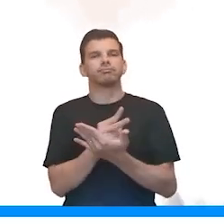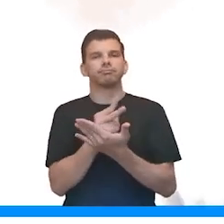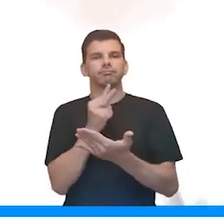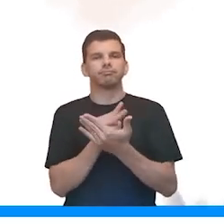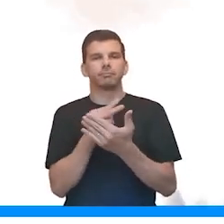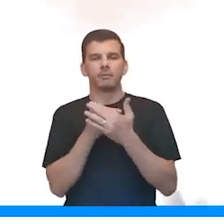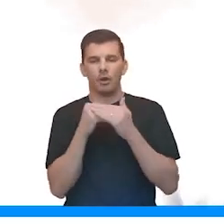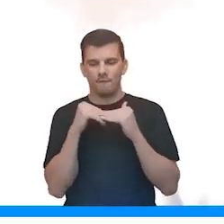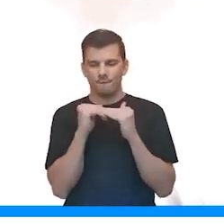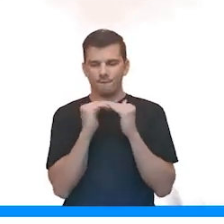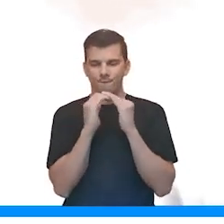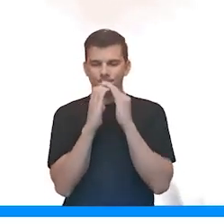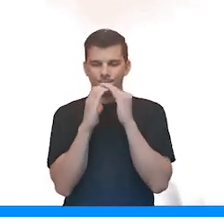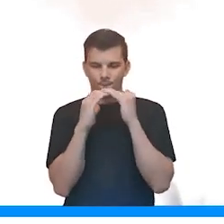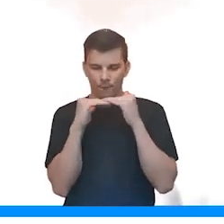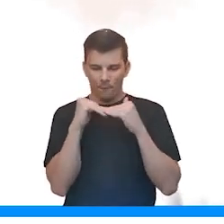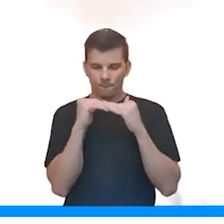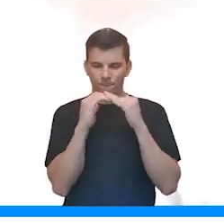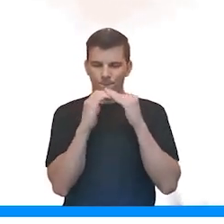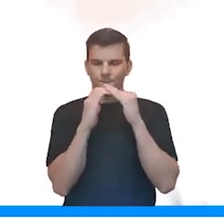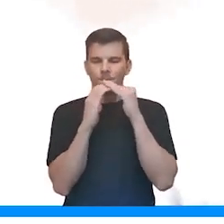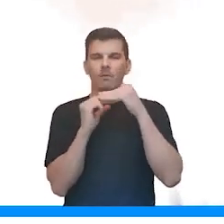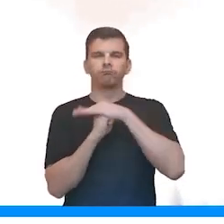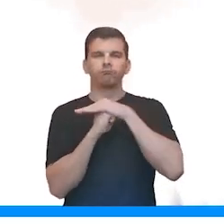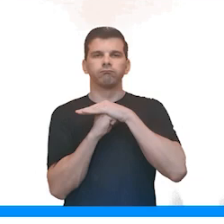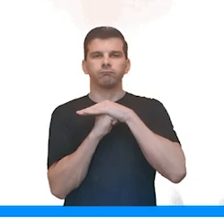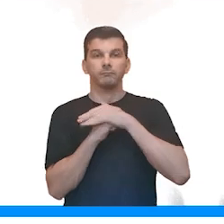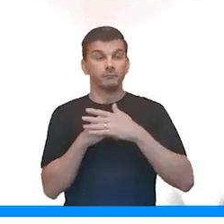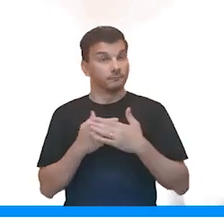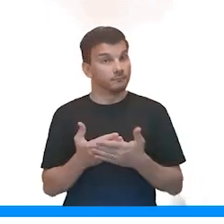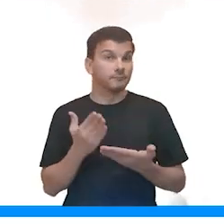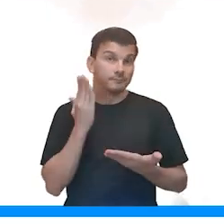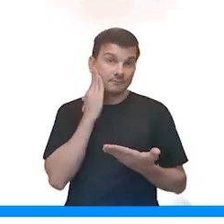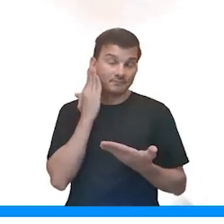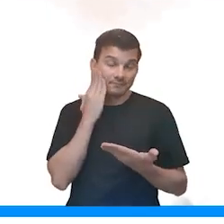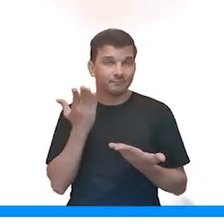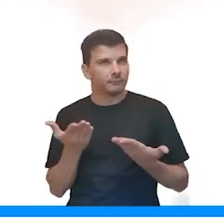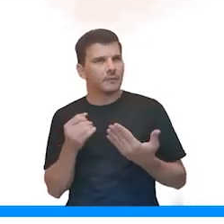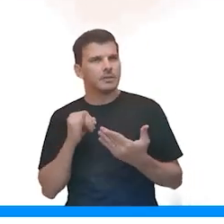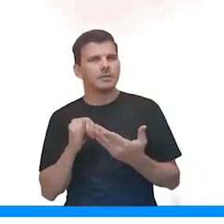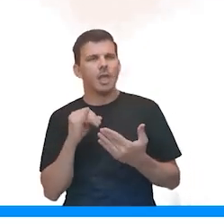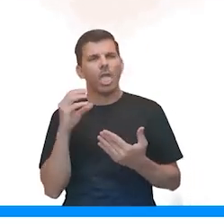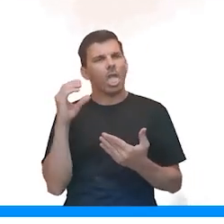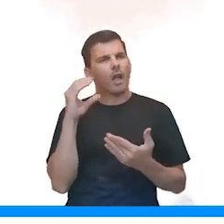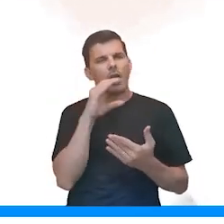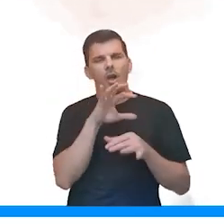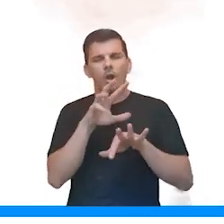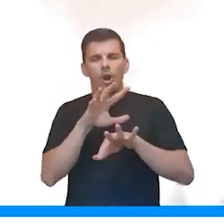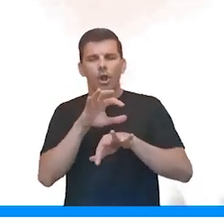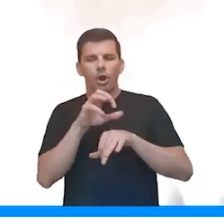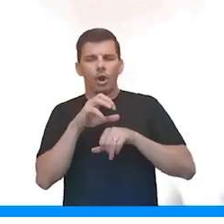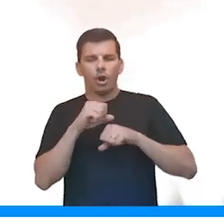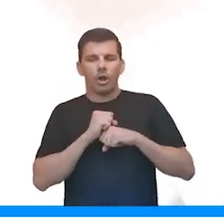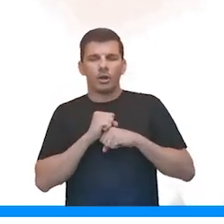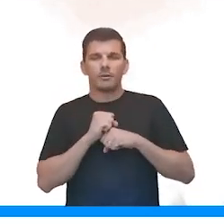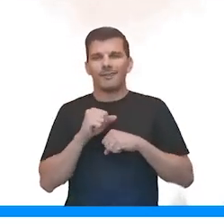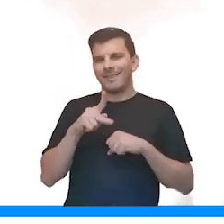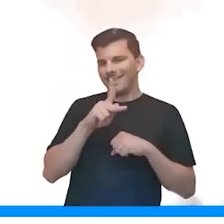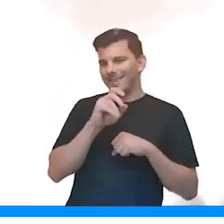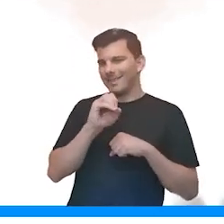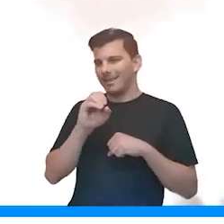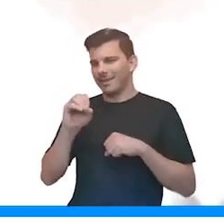do fogo para o gás foi convertido em trabalho, tá bom? Então vamos supor que o gás